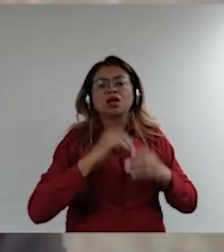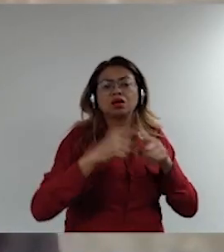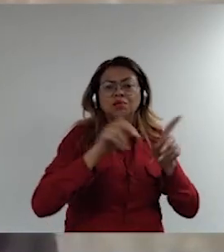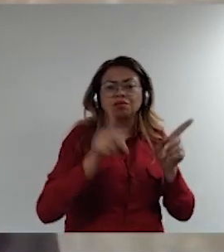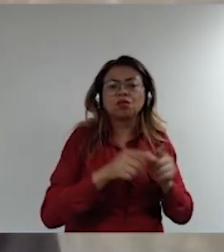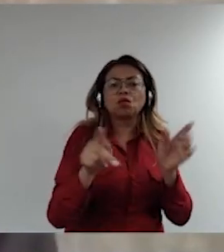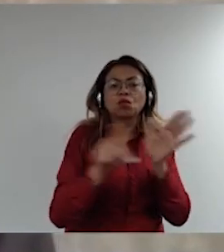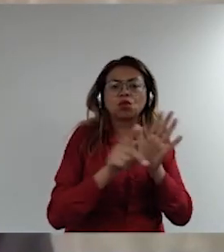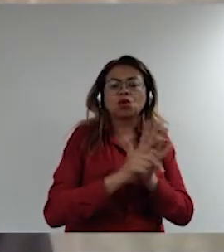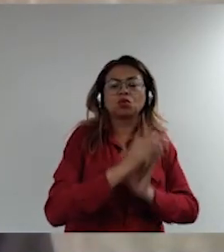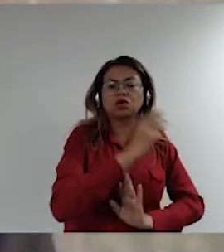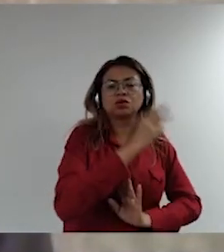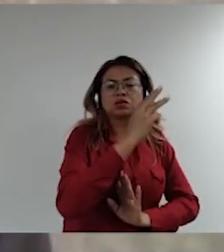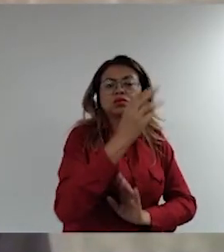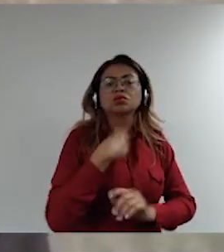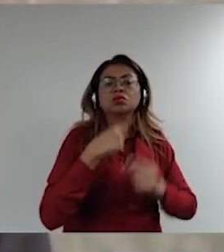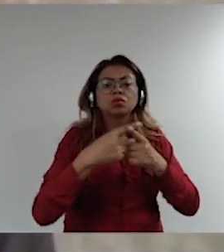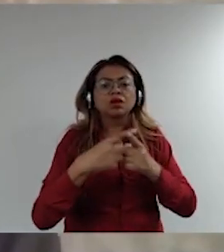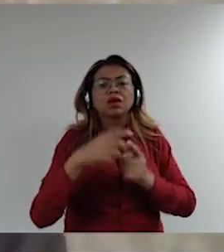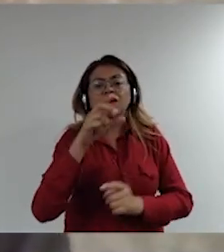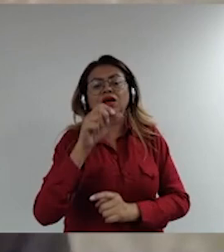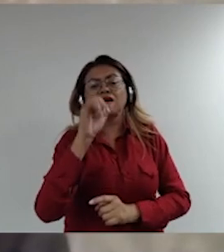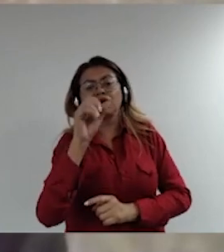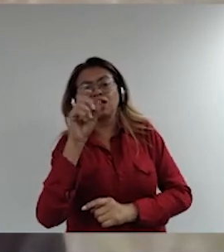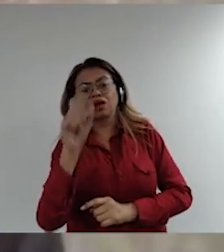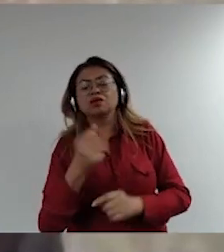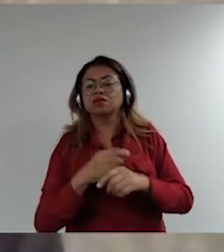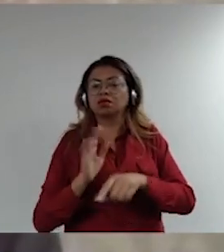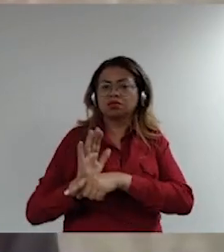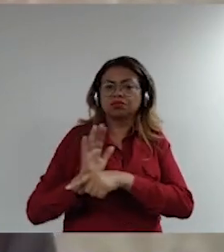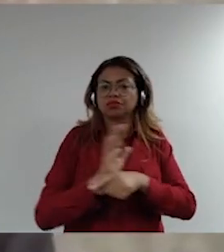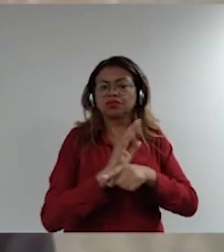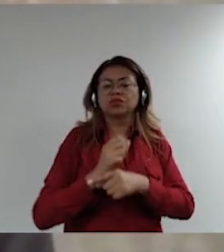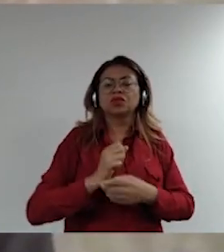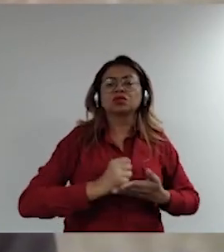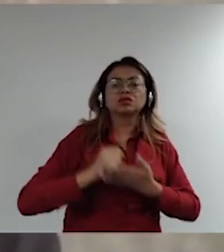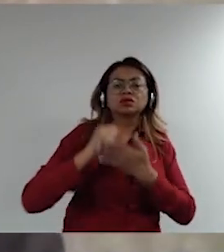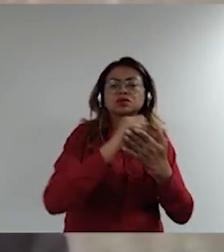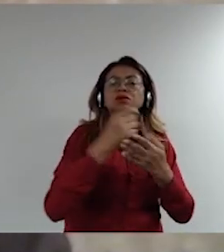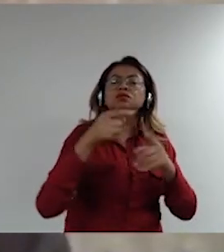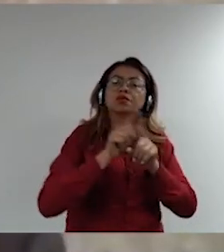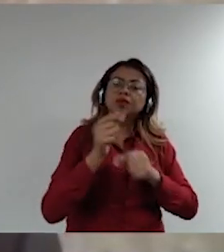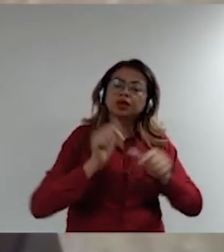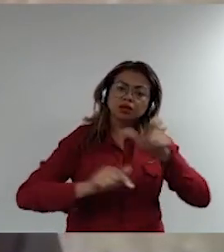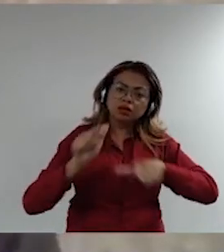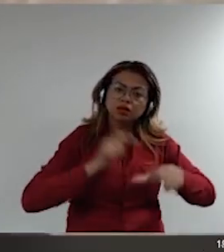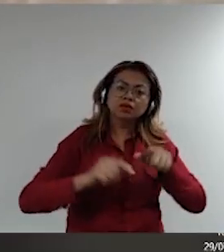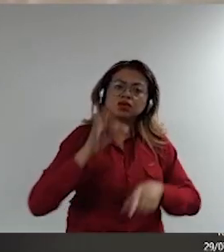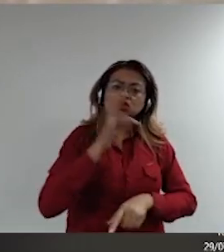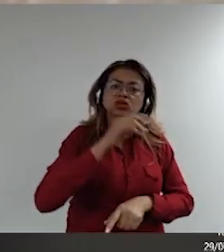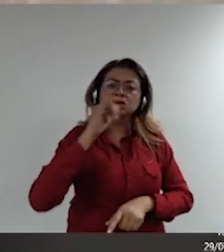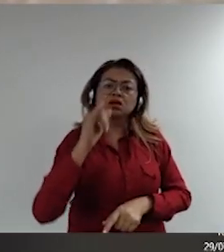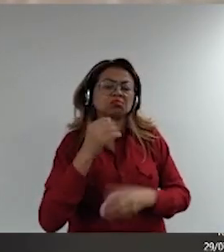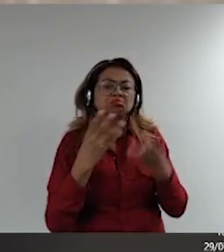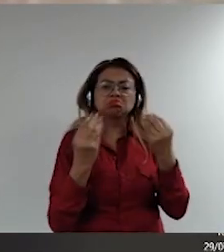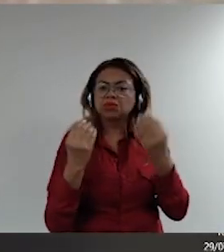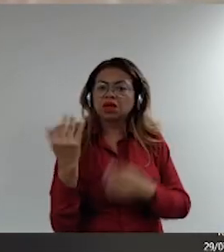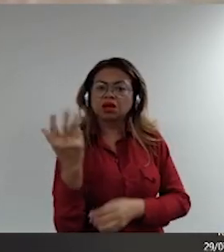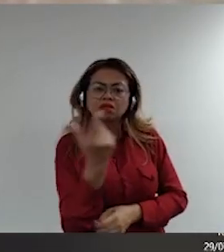as caixas estão servindo isso. Nós temos, nas caixas de assistência, também serviços de TI